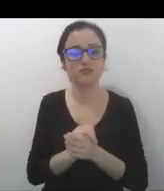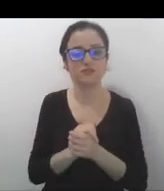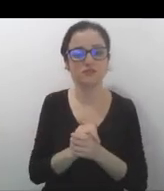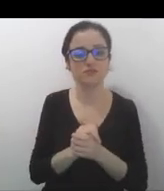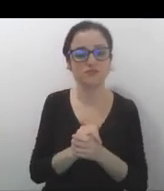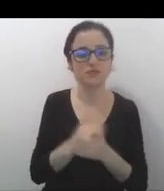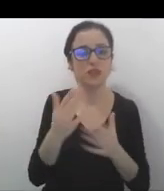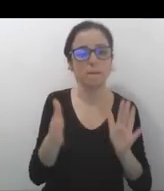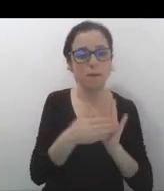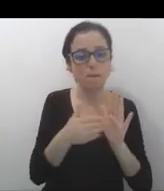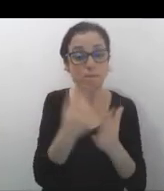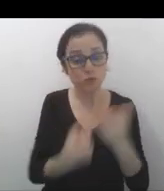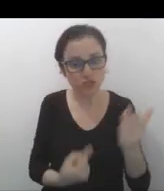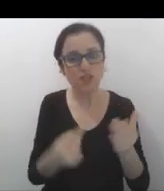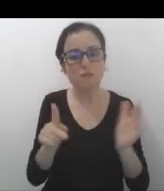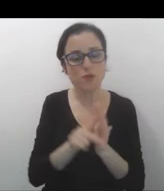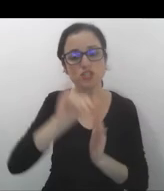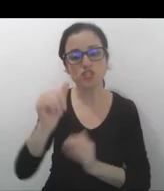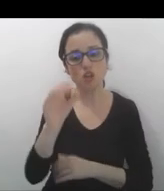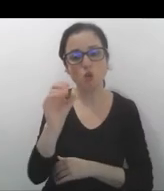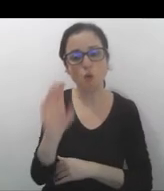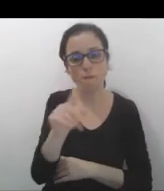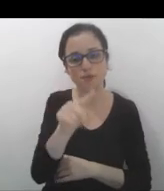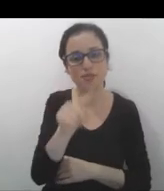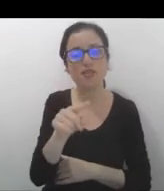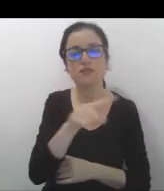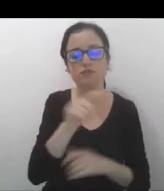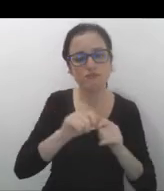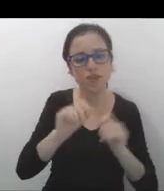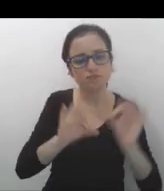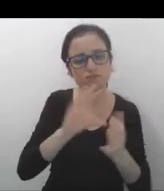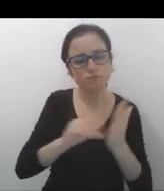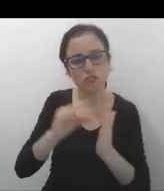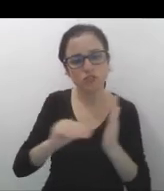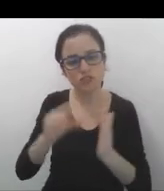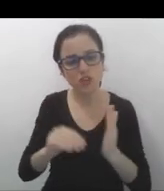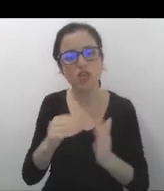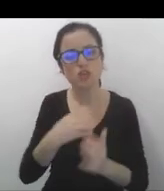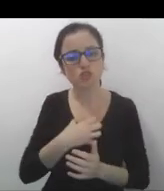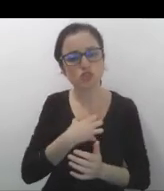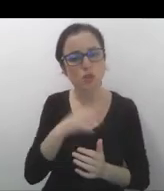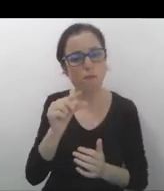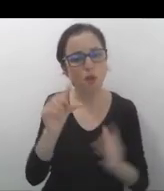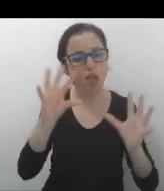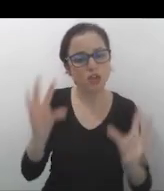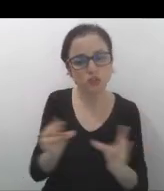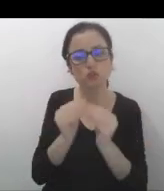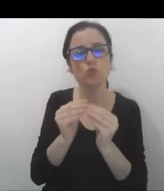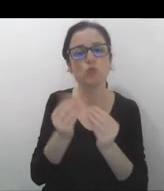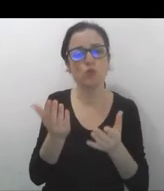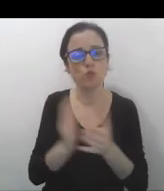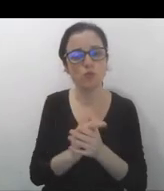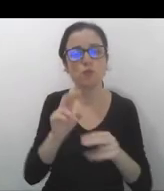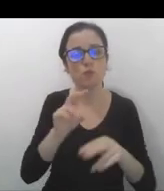à questão da Bauhaus dentro do IAC, é a própria apostila do Jacob Rustin, que ele reproduz, de maneira um